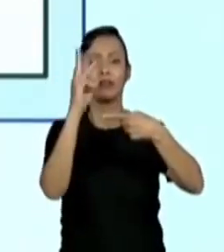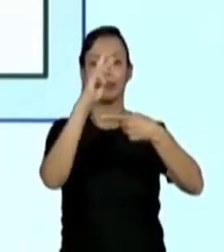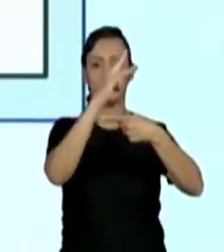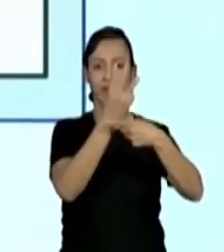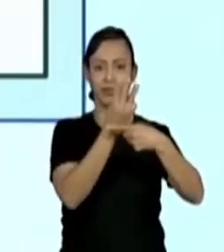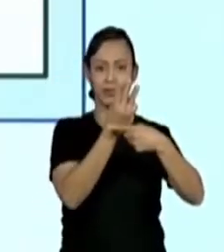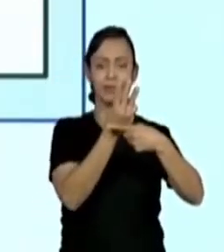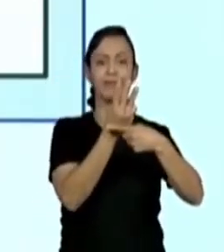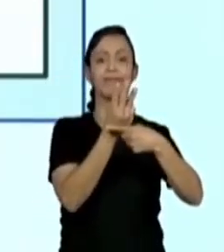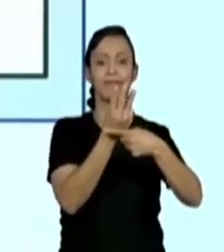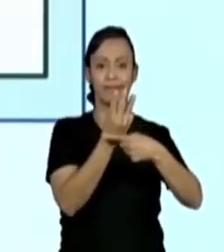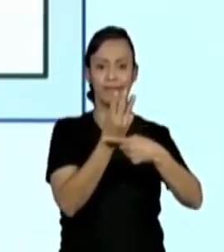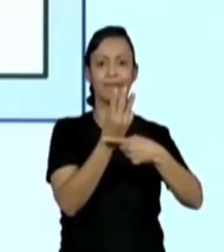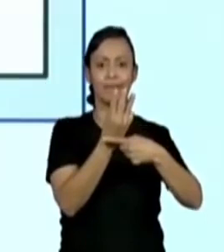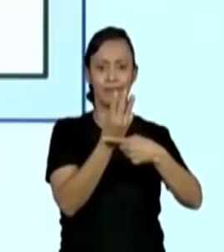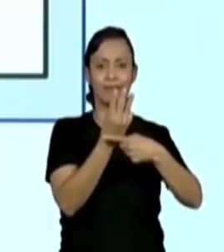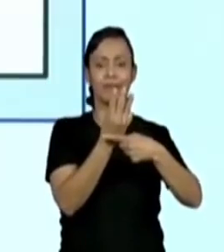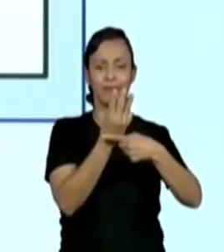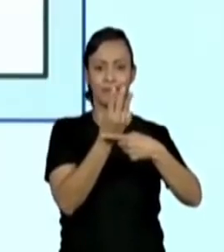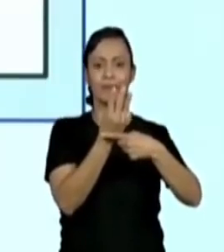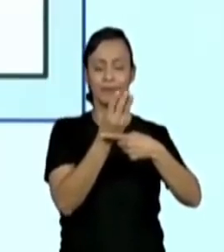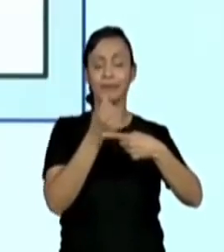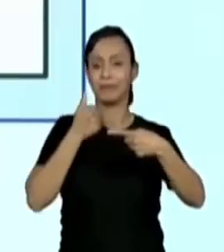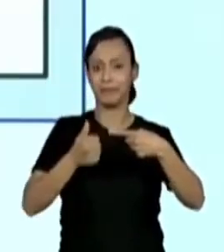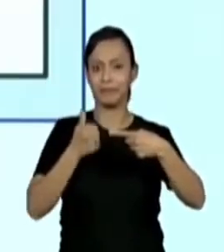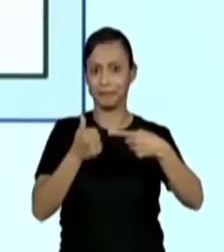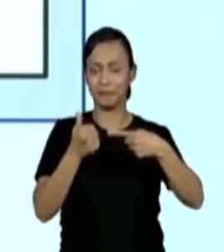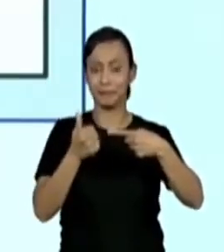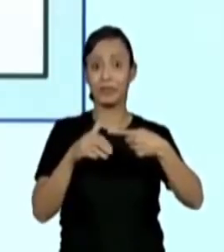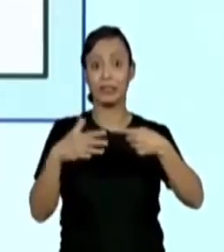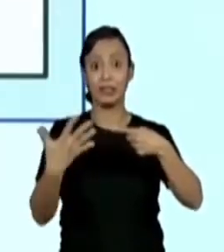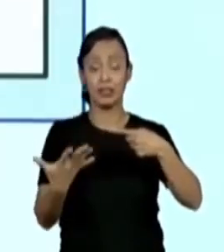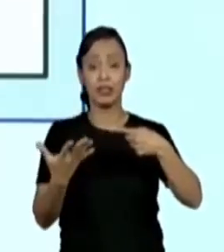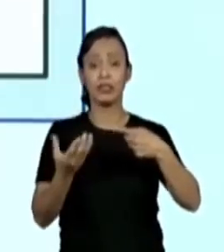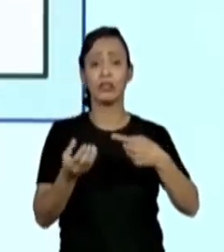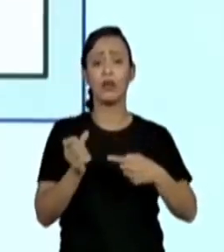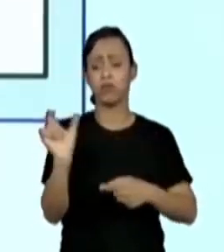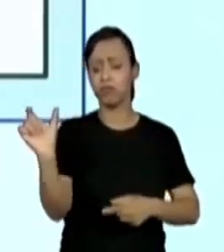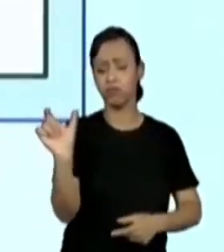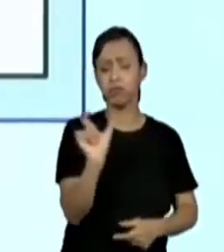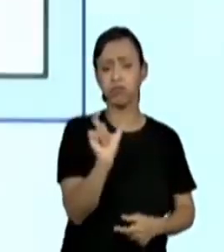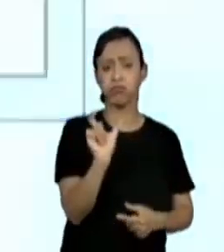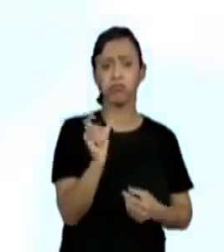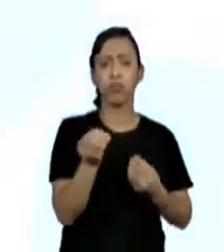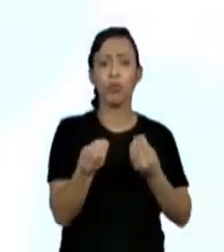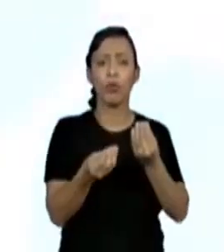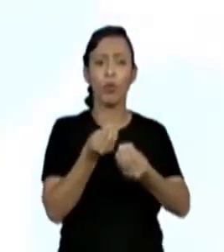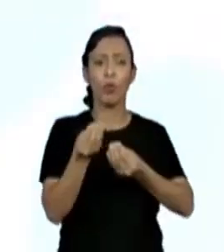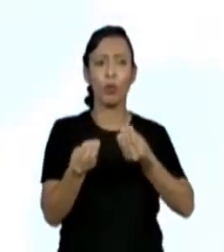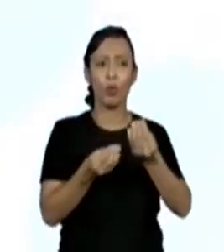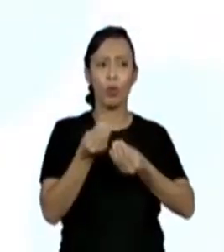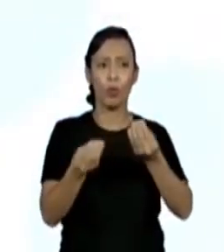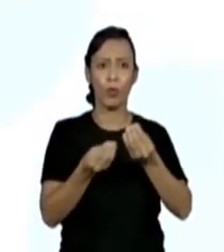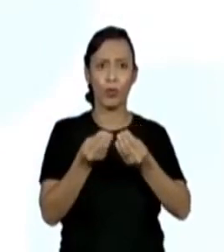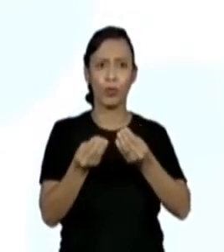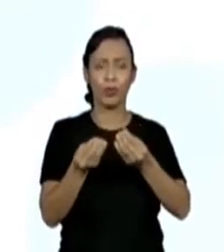que foram divididas aí o meu inteiro então eu vou escrever por extenso isso